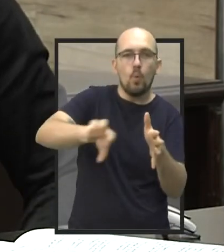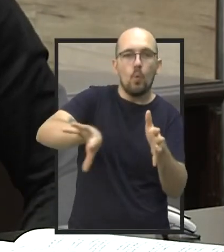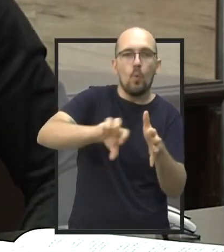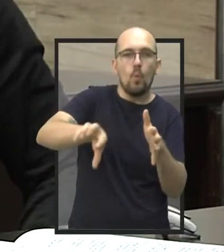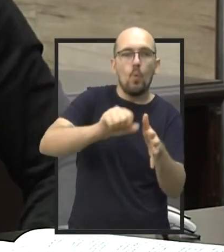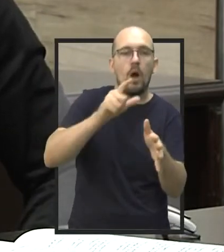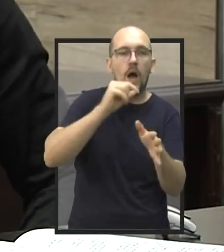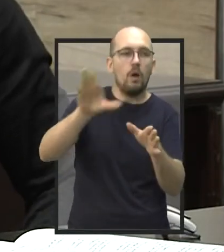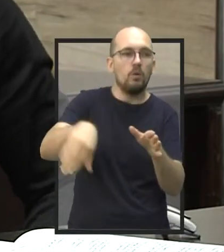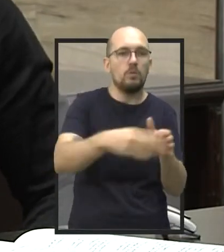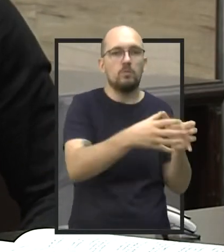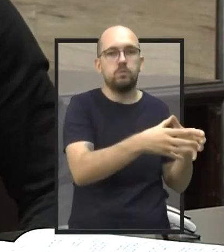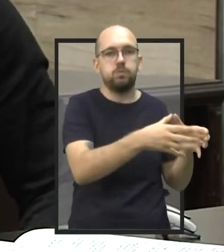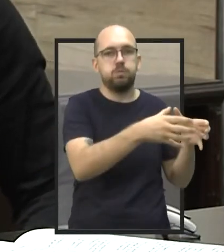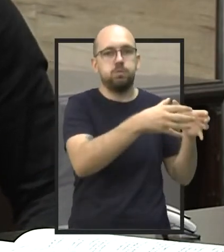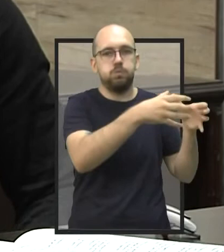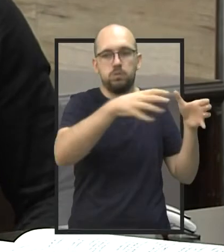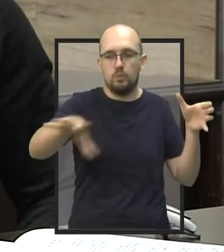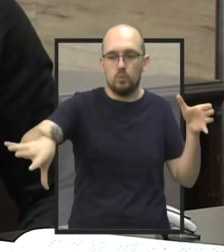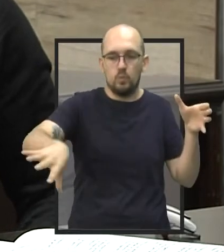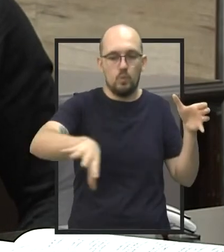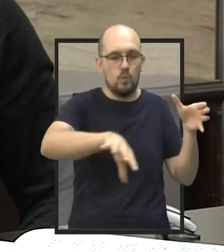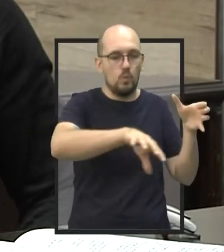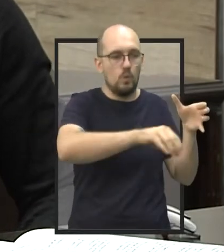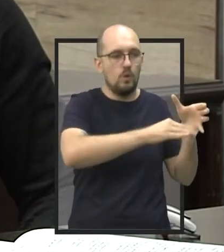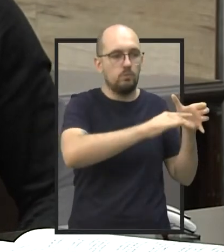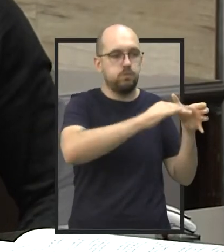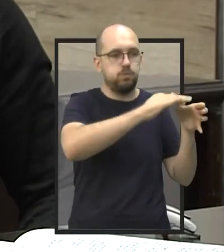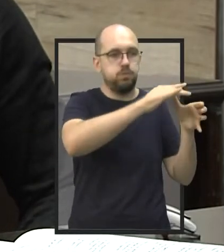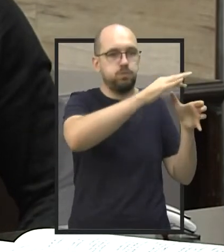jogaria de um para o outro, conforme ele fosse enchendo,